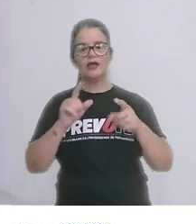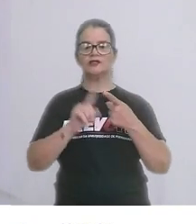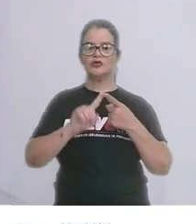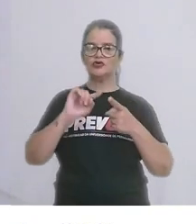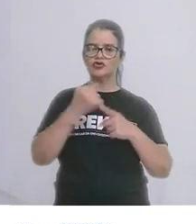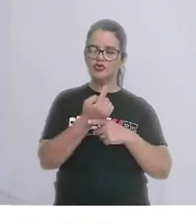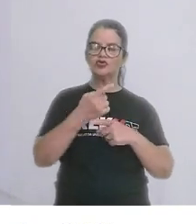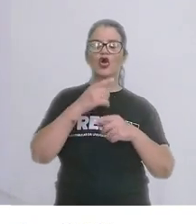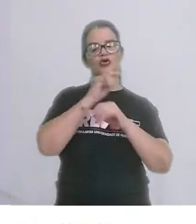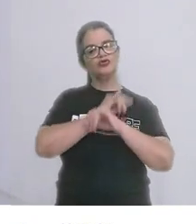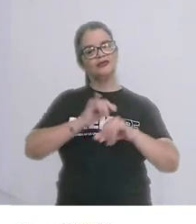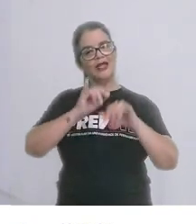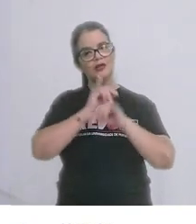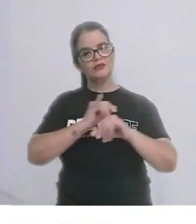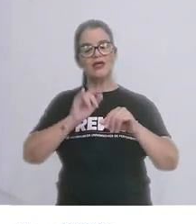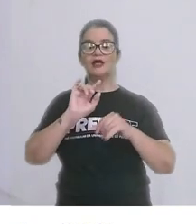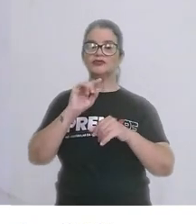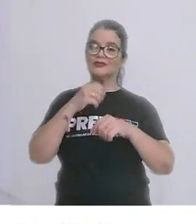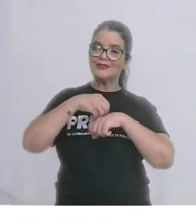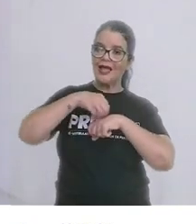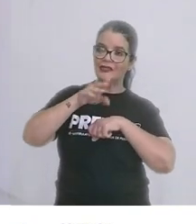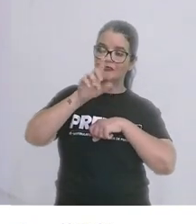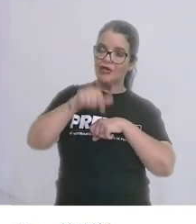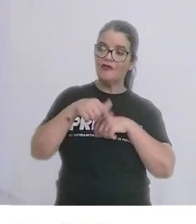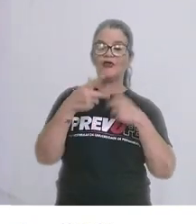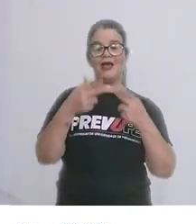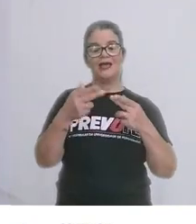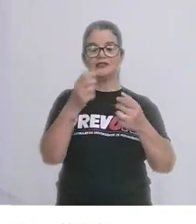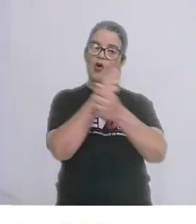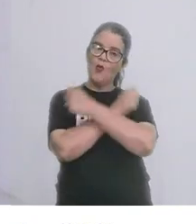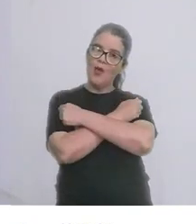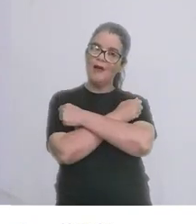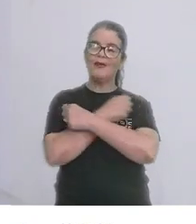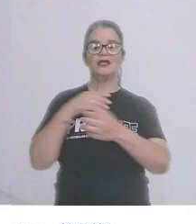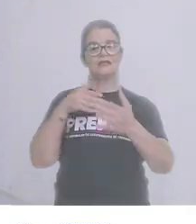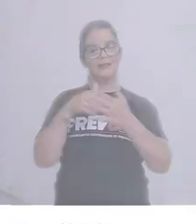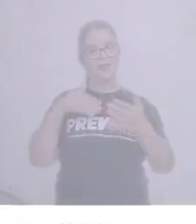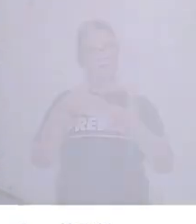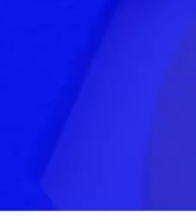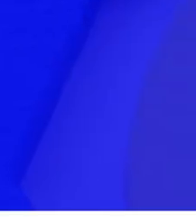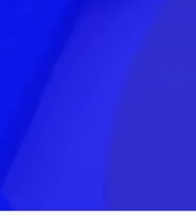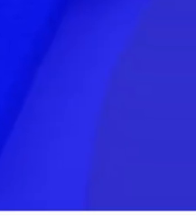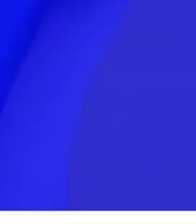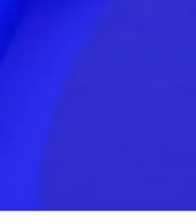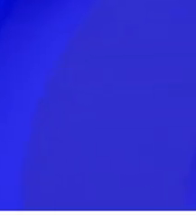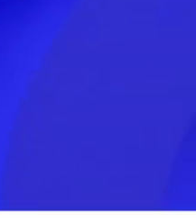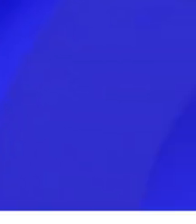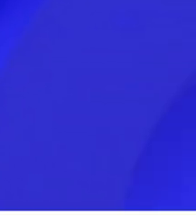nos nossos enunciados. A dica de hoje foi essa, um abraço e até a próxima.